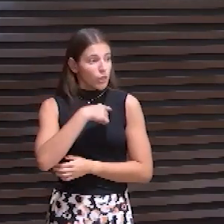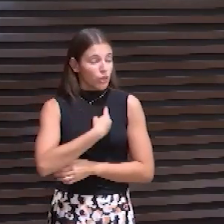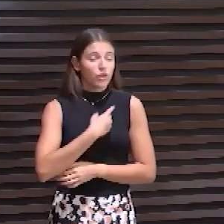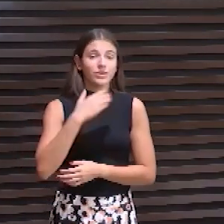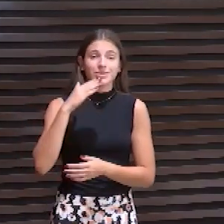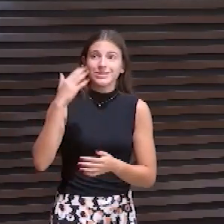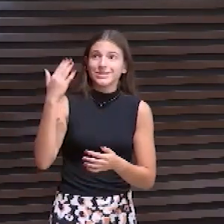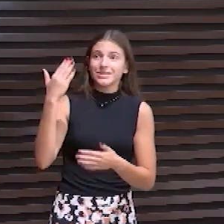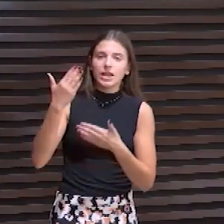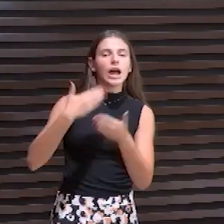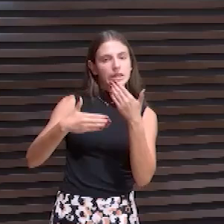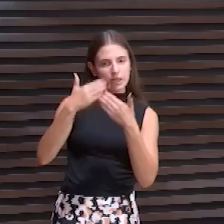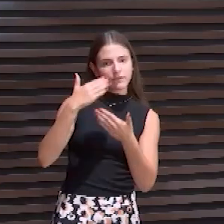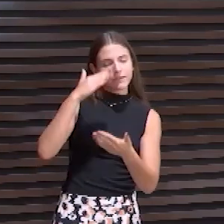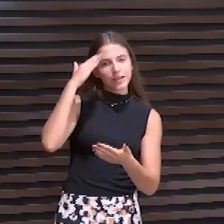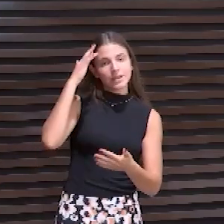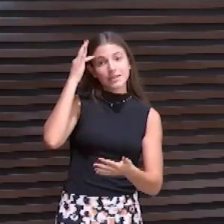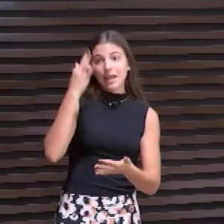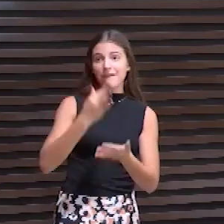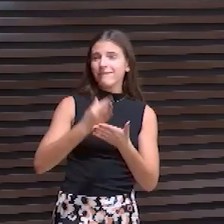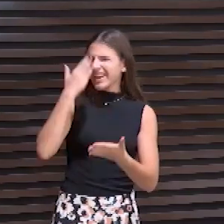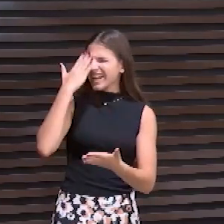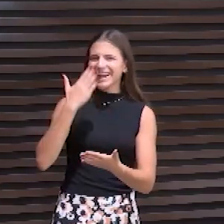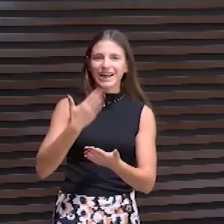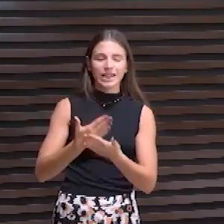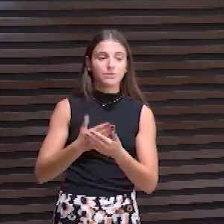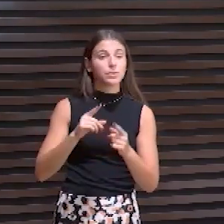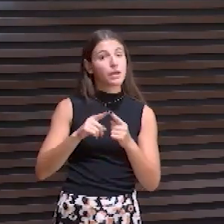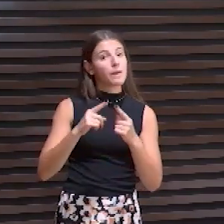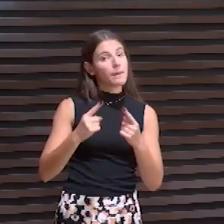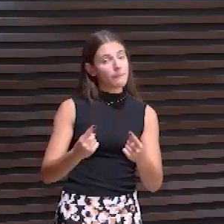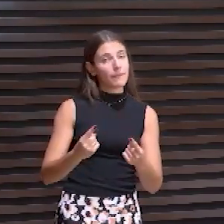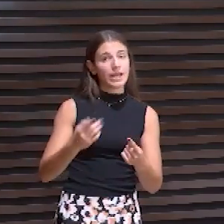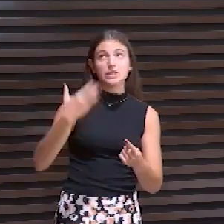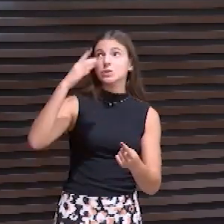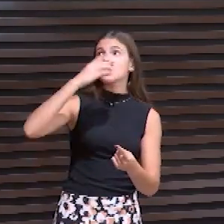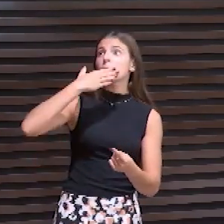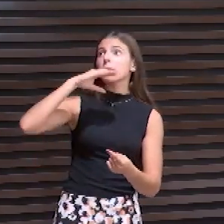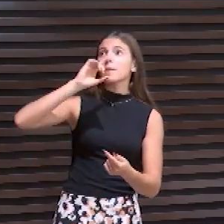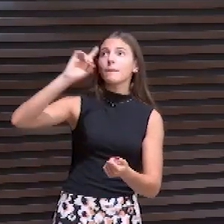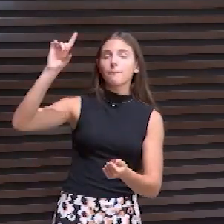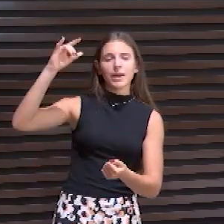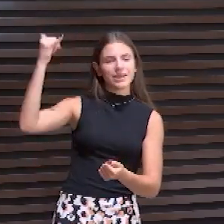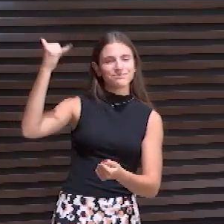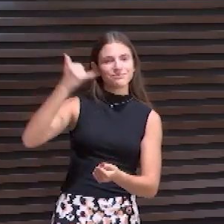realidade espiritual do Pai entregando o Filho por nós, em nosso favor.